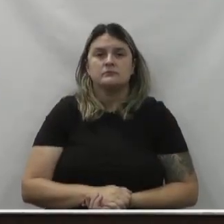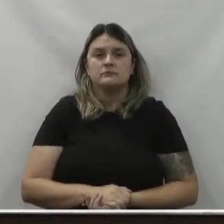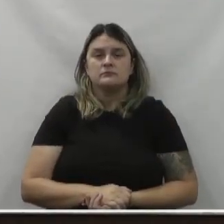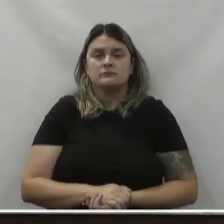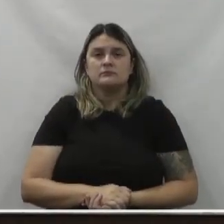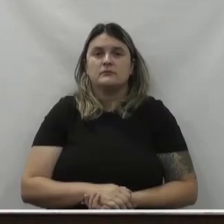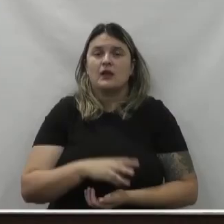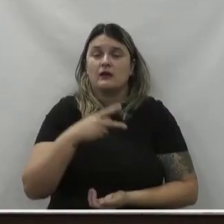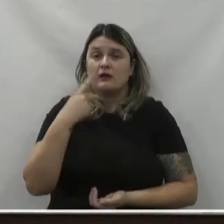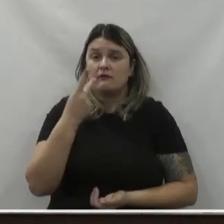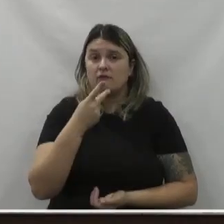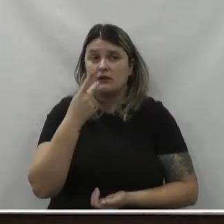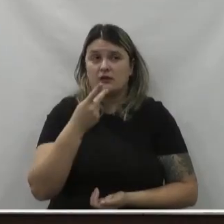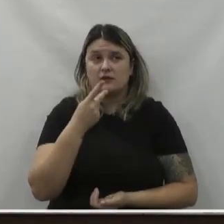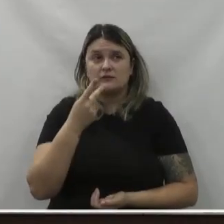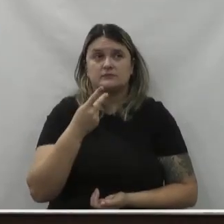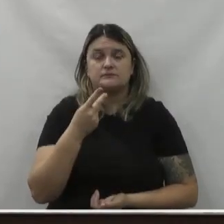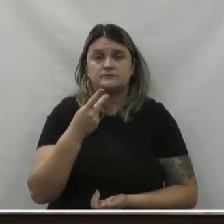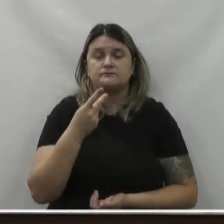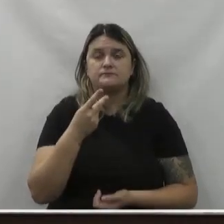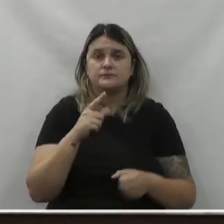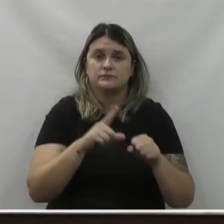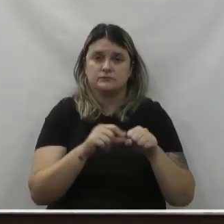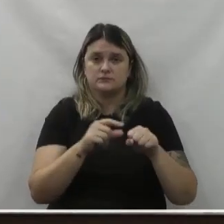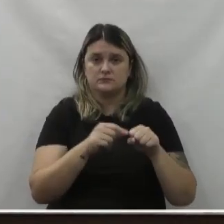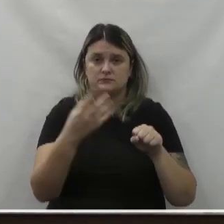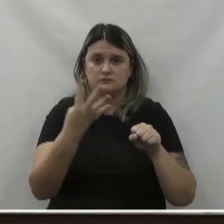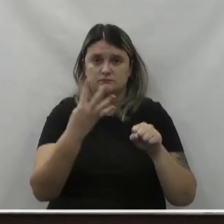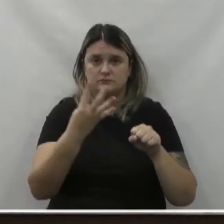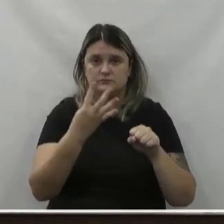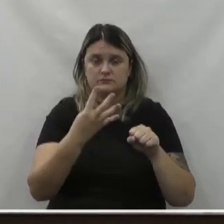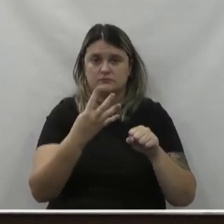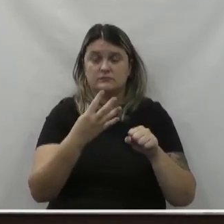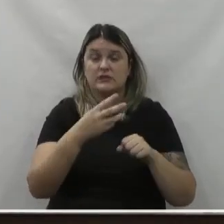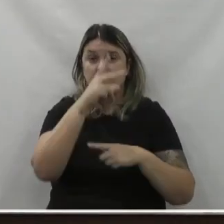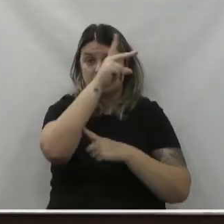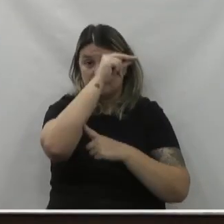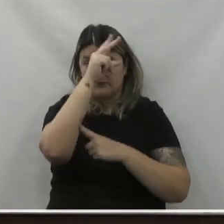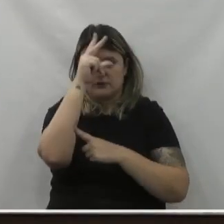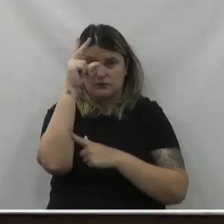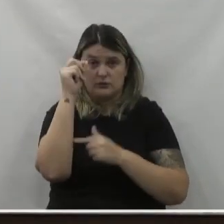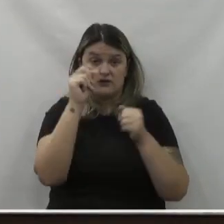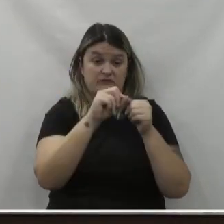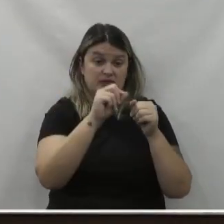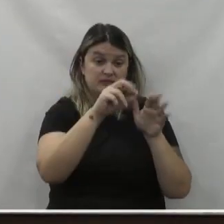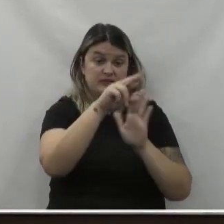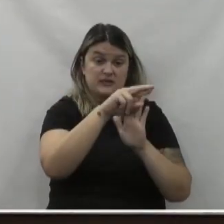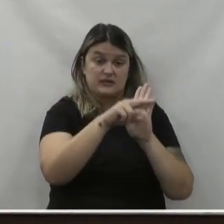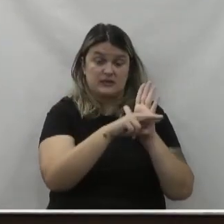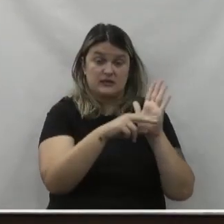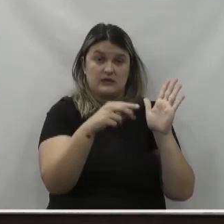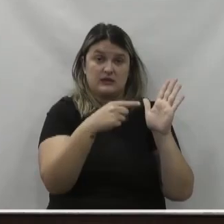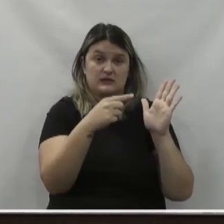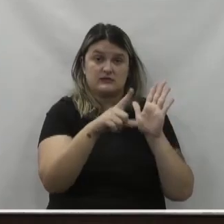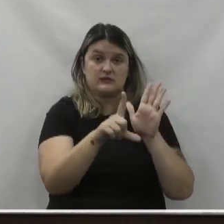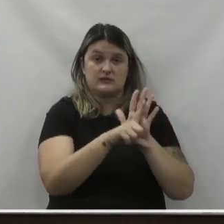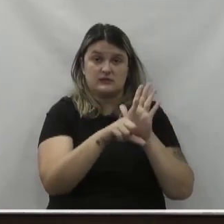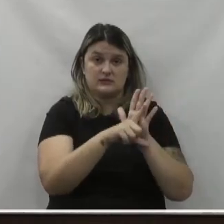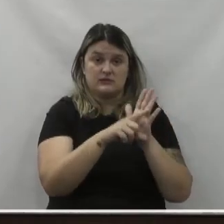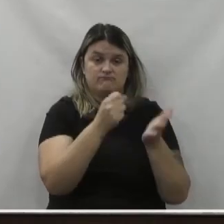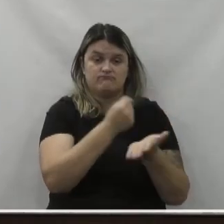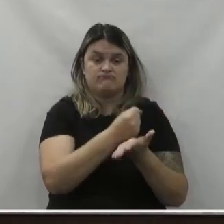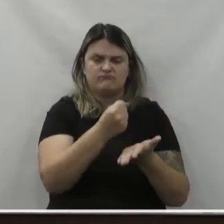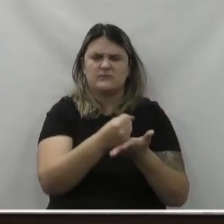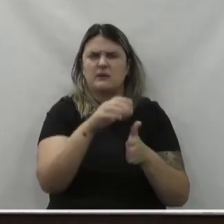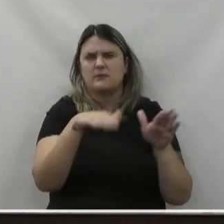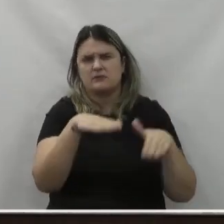que dispõe o artigo 4º. O Poder Executivo regulamentar essa lei no que couber no prazo de 90